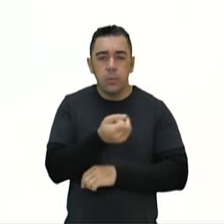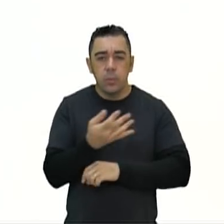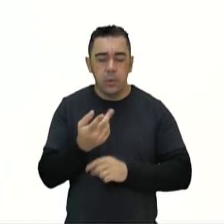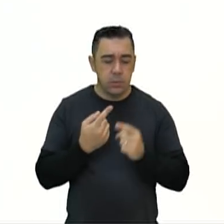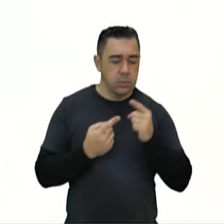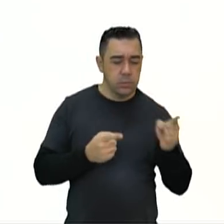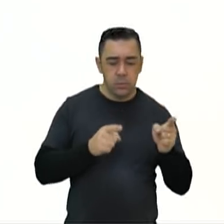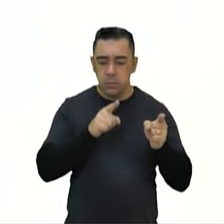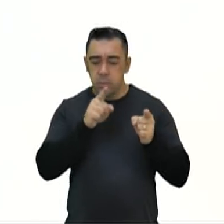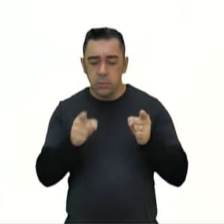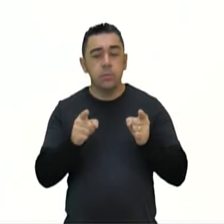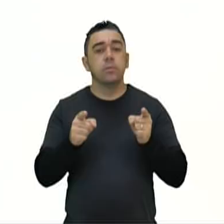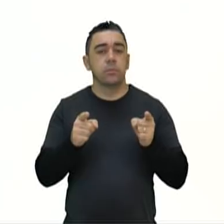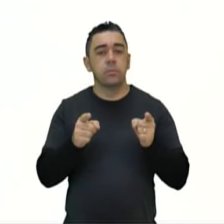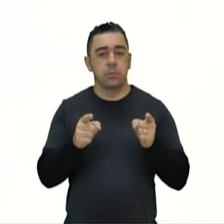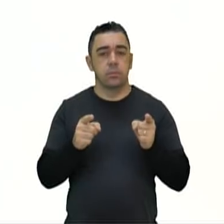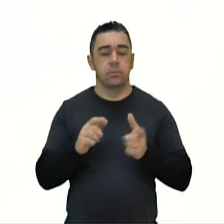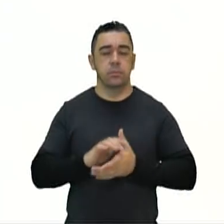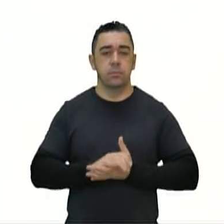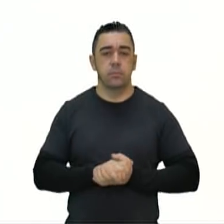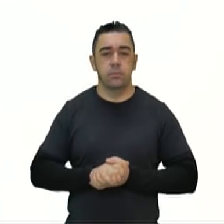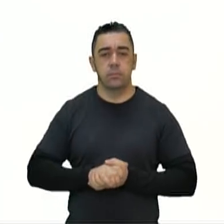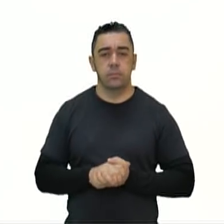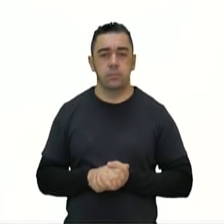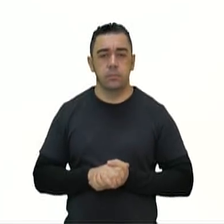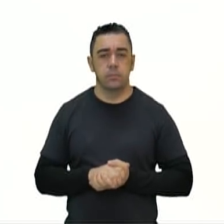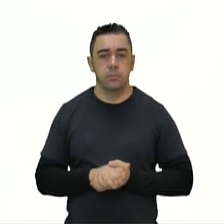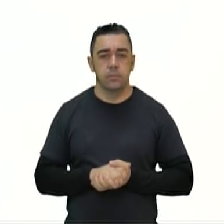das parcelas.